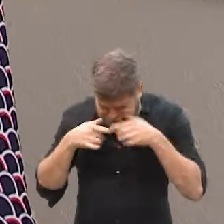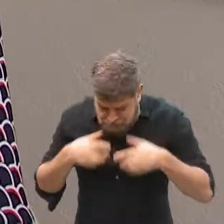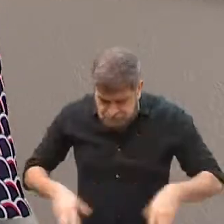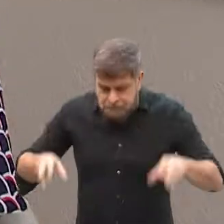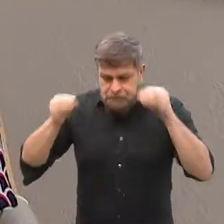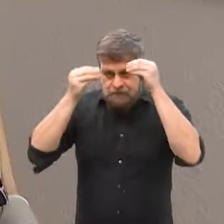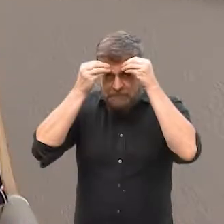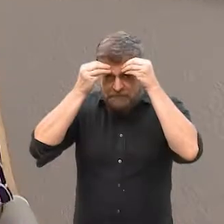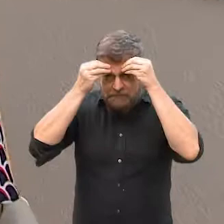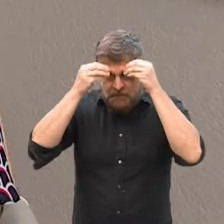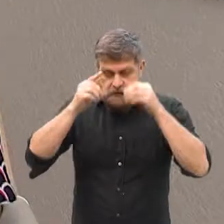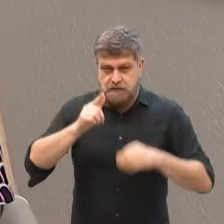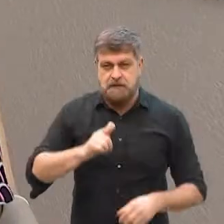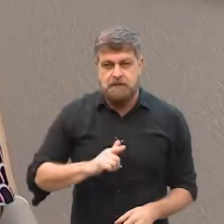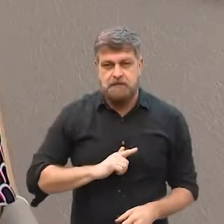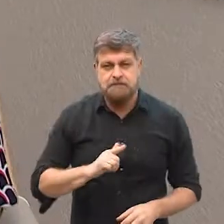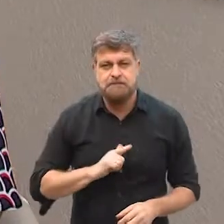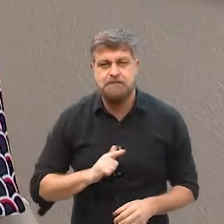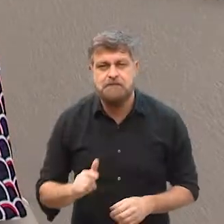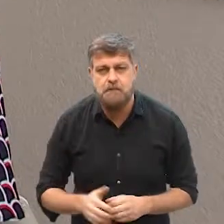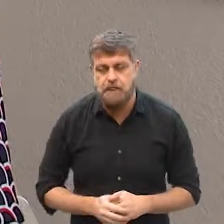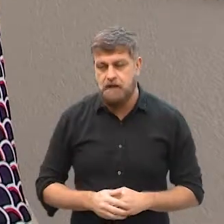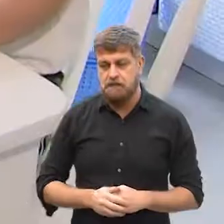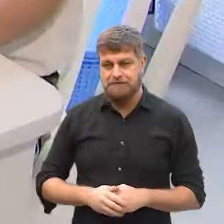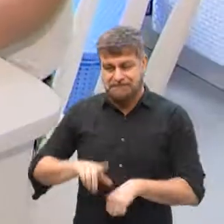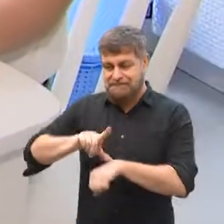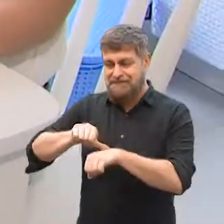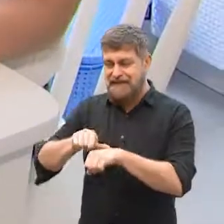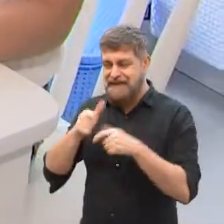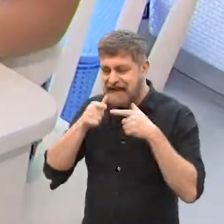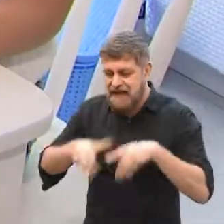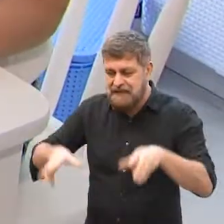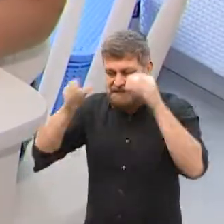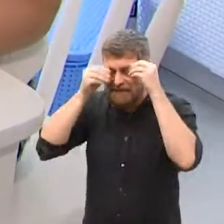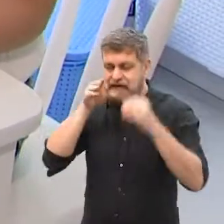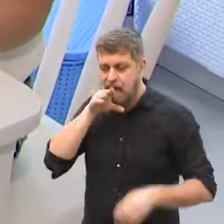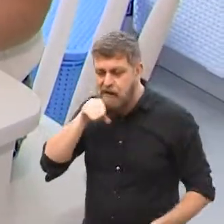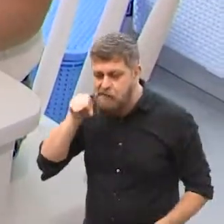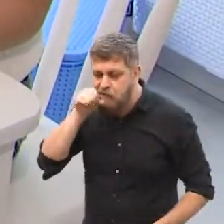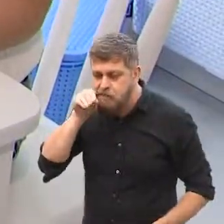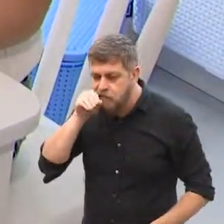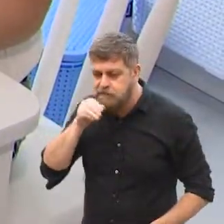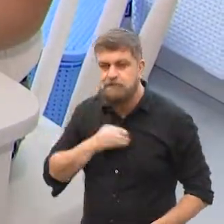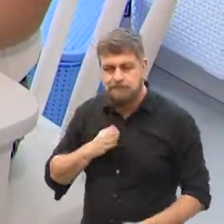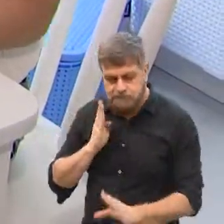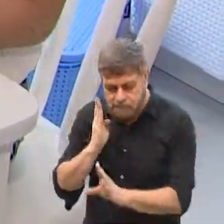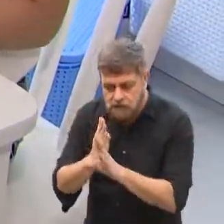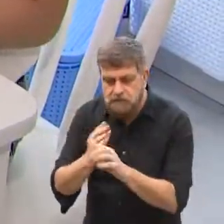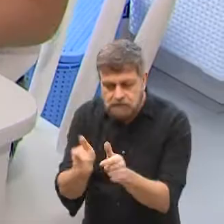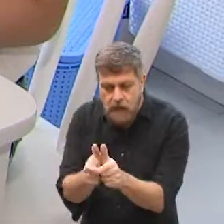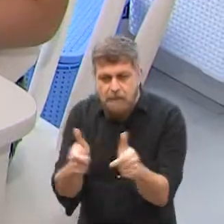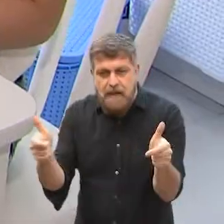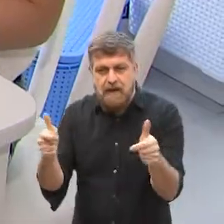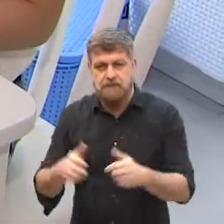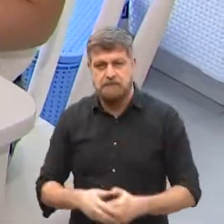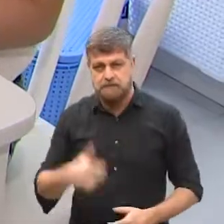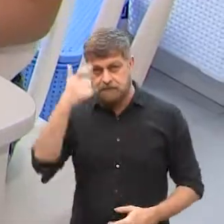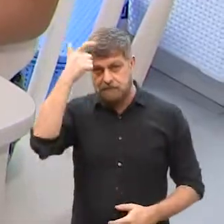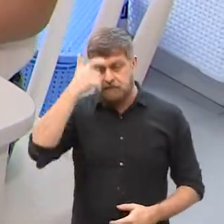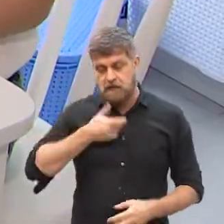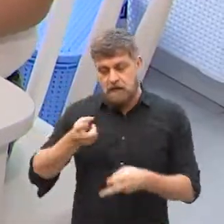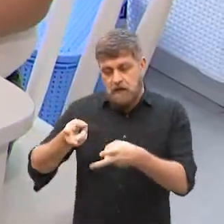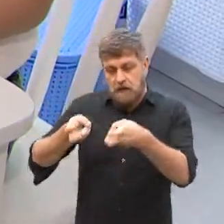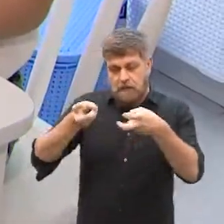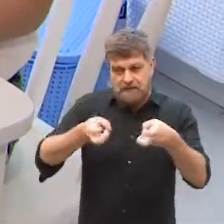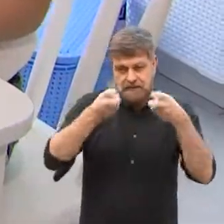então com alterações na linguagem, os atrasos de linguagem estão aparecendo mais também. O que eu percebo muito